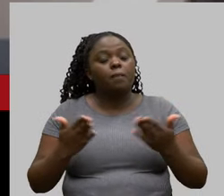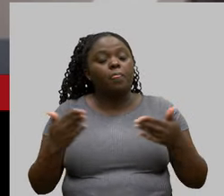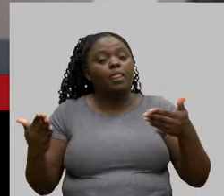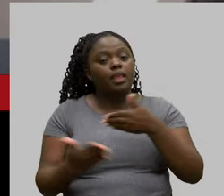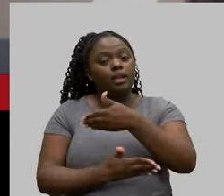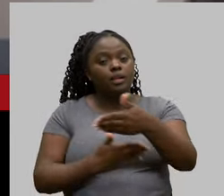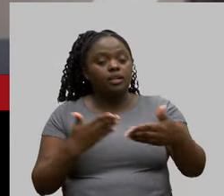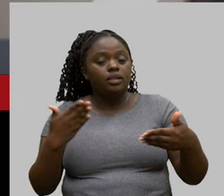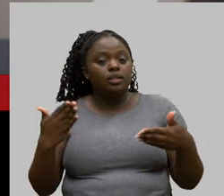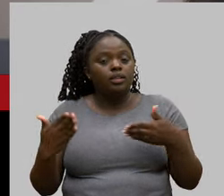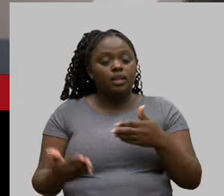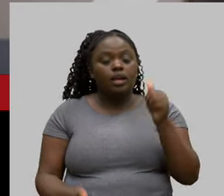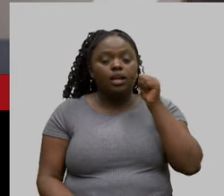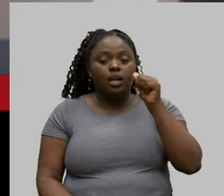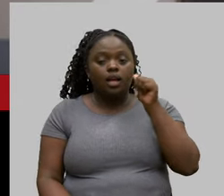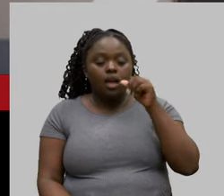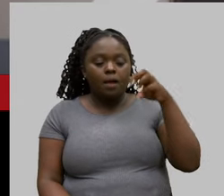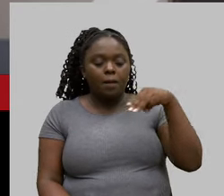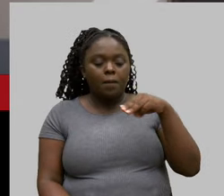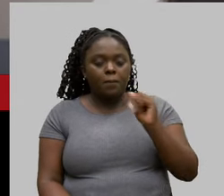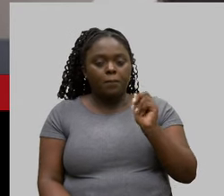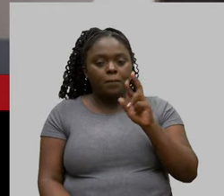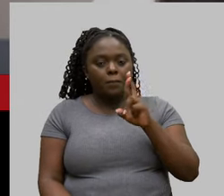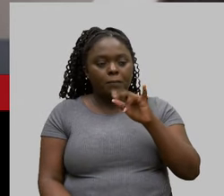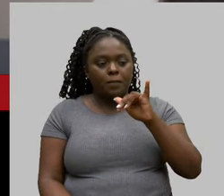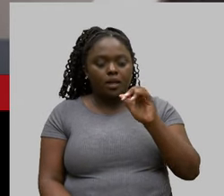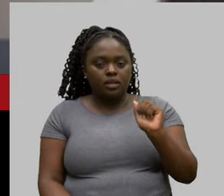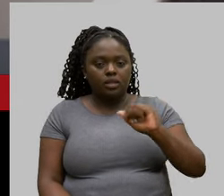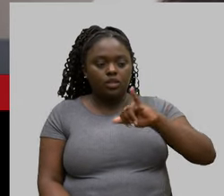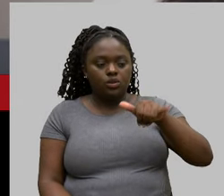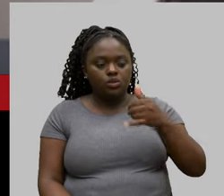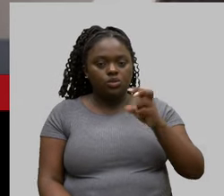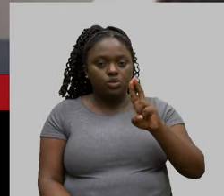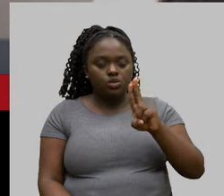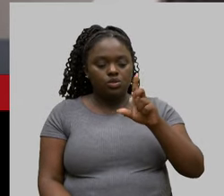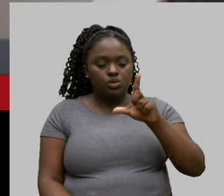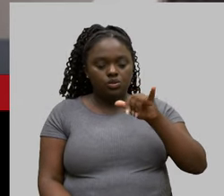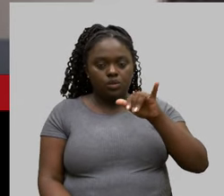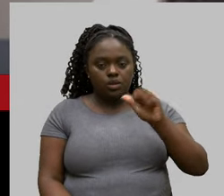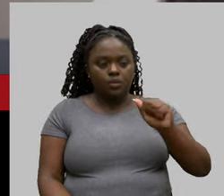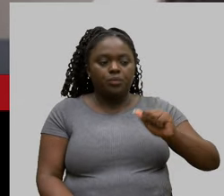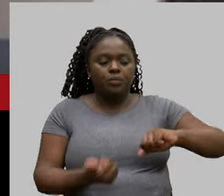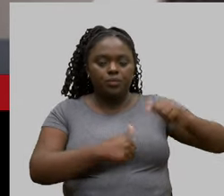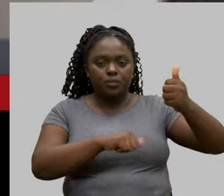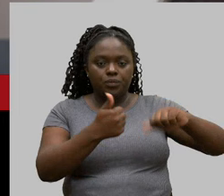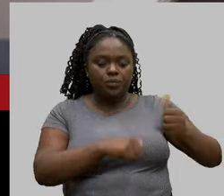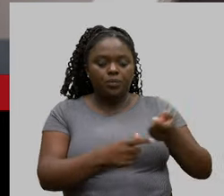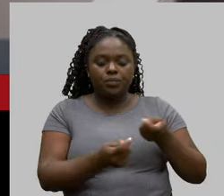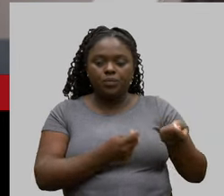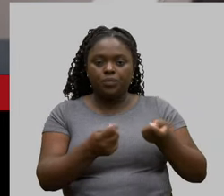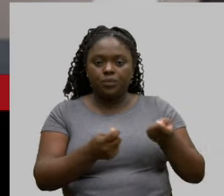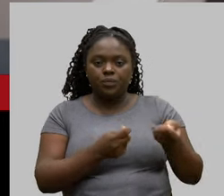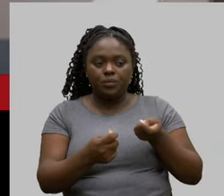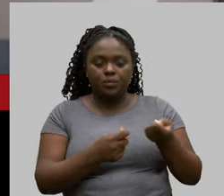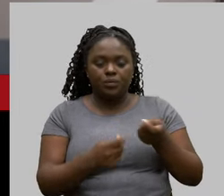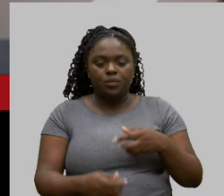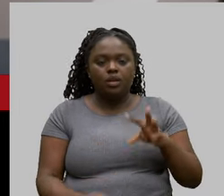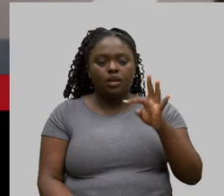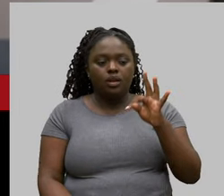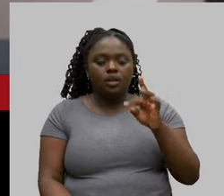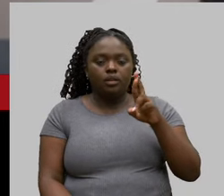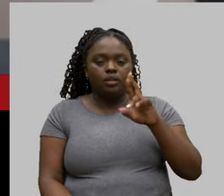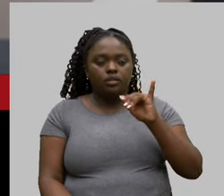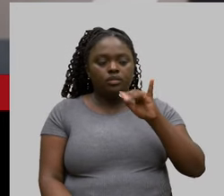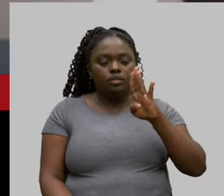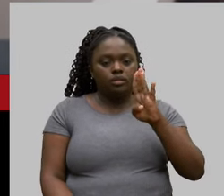momento a senhora Maria Júlia Ferreira e Silva analista de controle externo do Tribunal de Contas